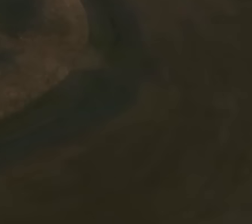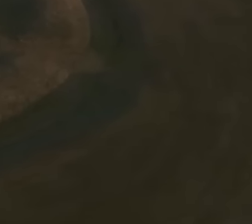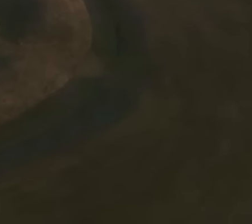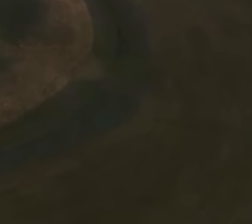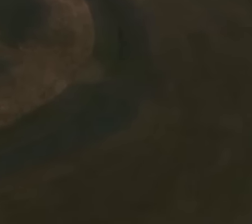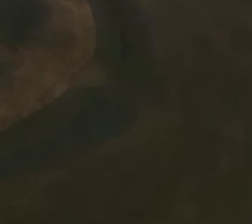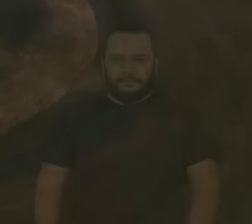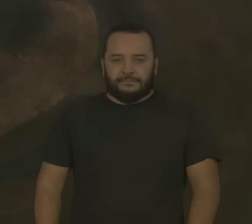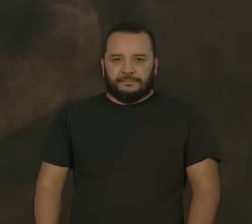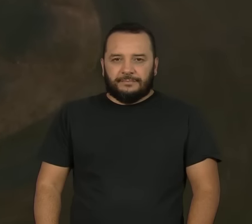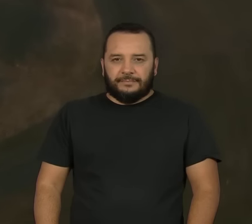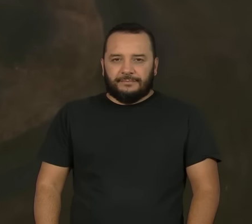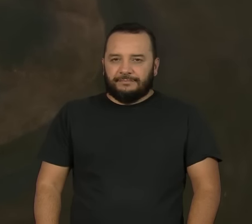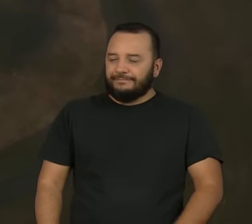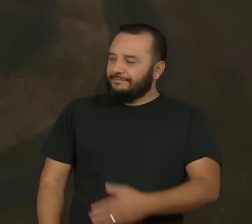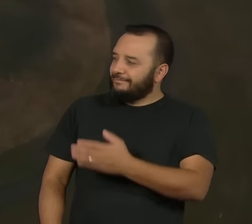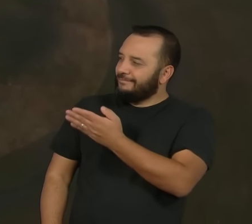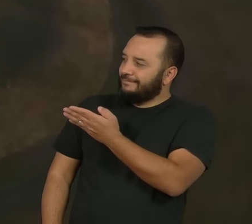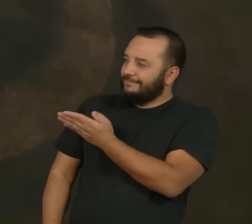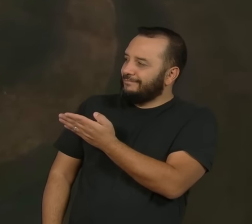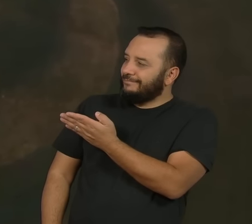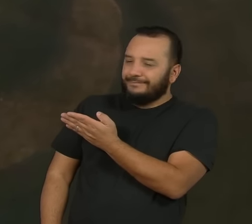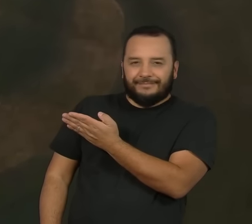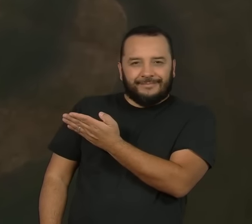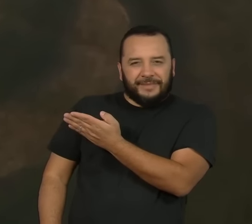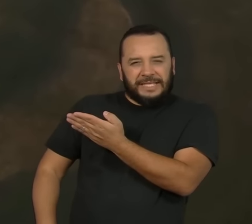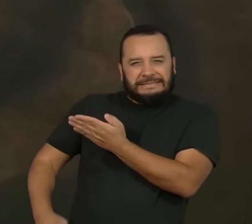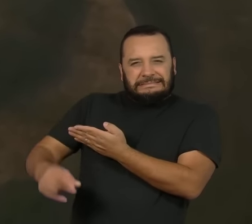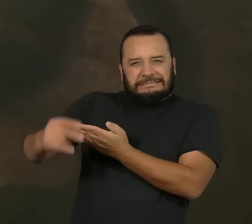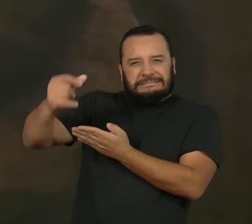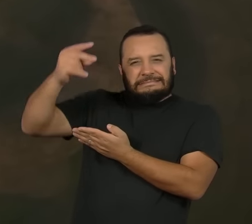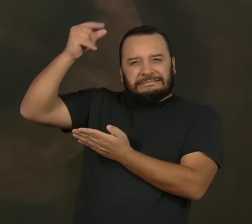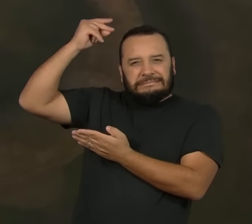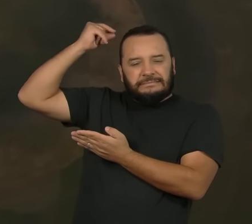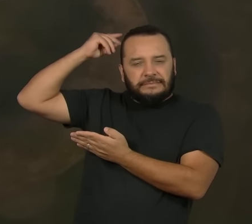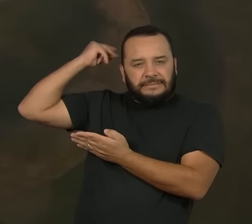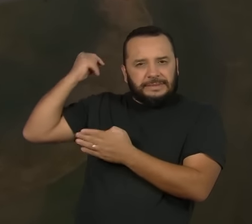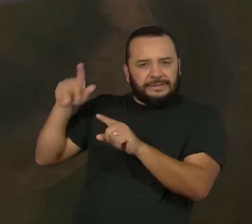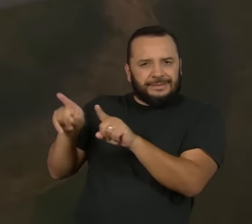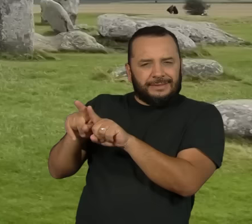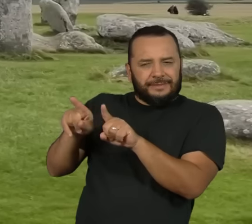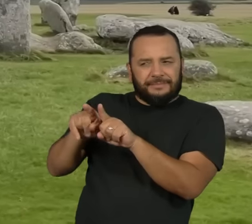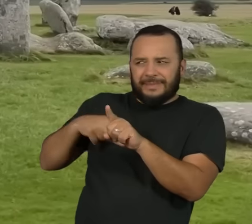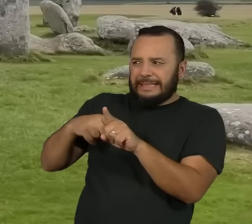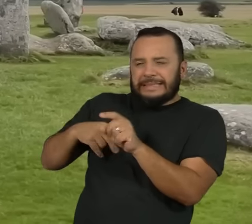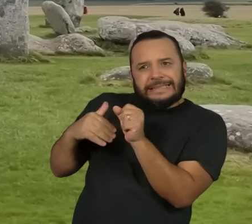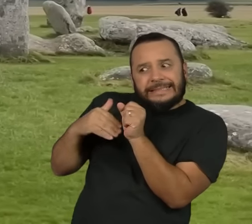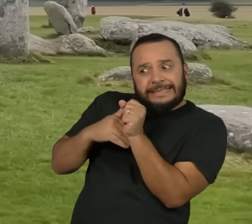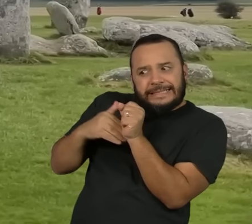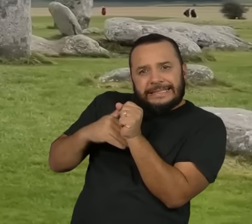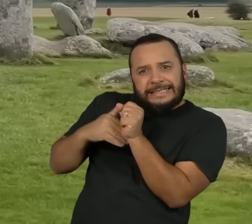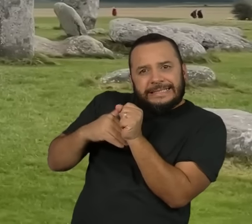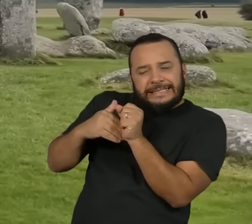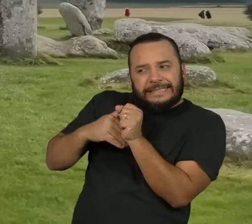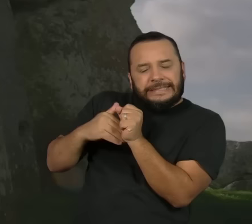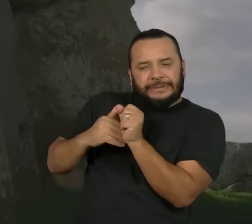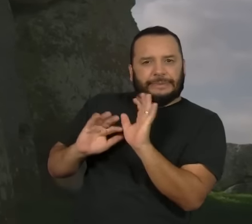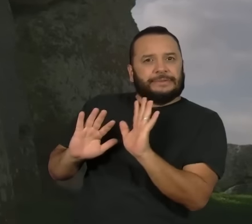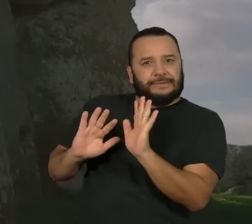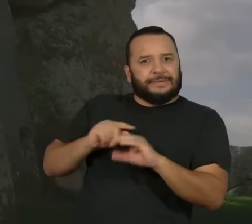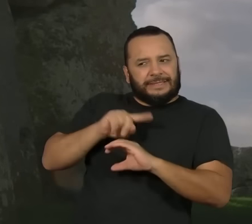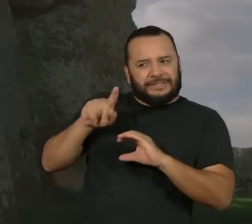Um dos monumentos arquitetônicos mais antigos e misteriosos da humanidade intriga os cientistas.